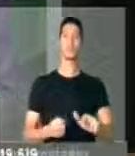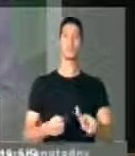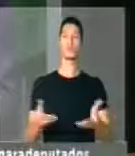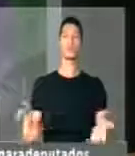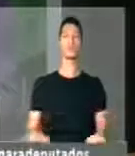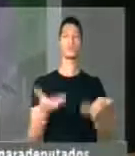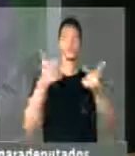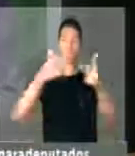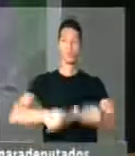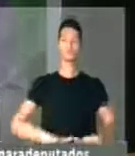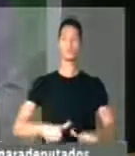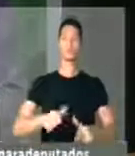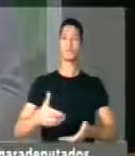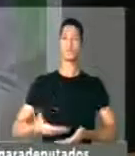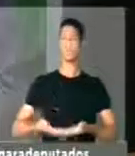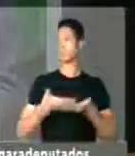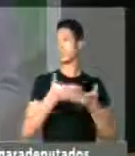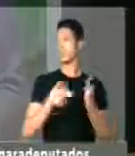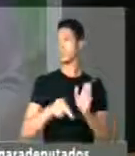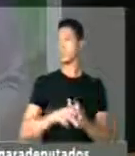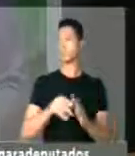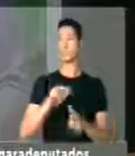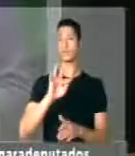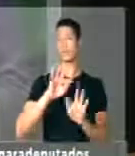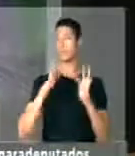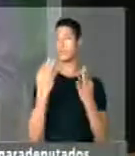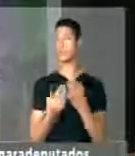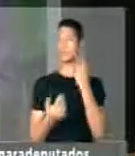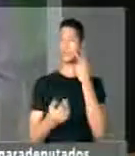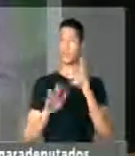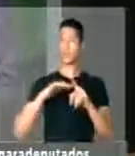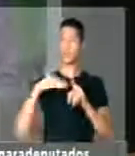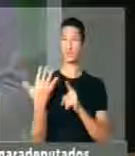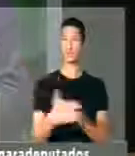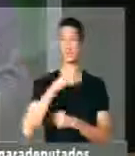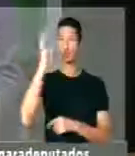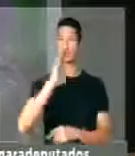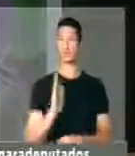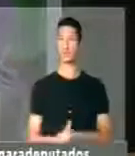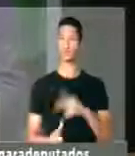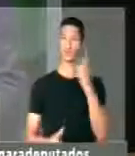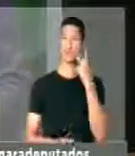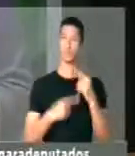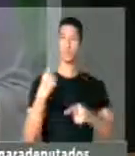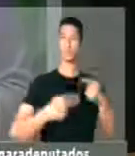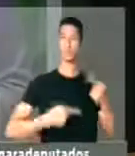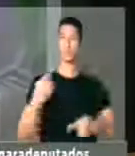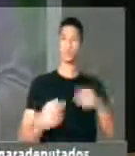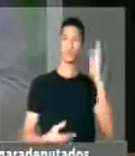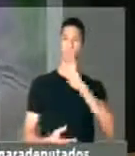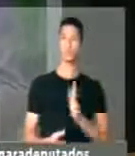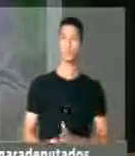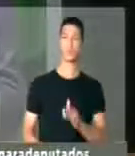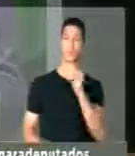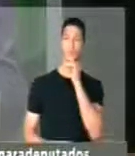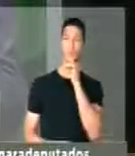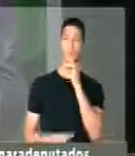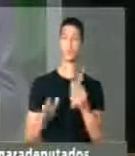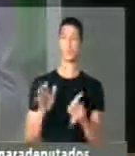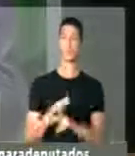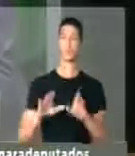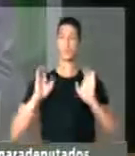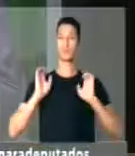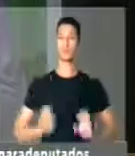sendo mais um legado da família Arraes para a sociedade brasileira, para a política brasileira, no exemplo